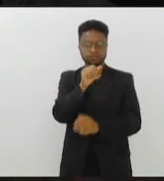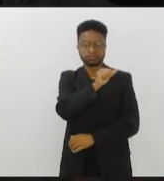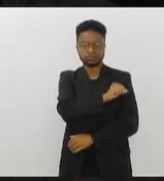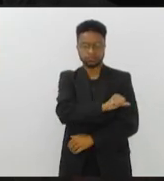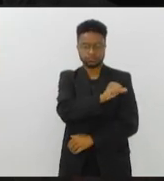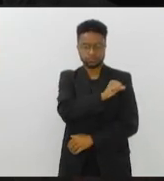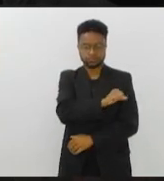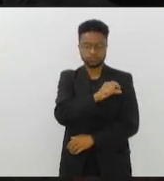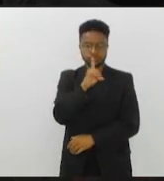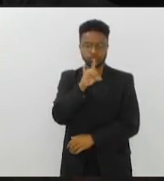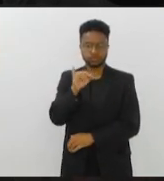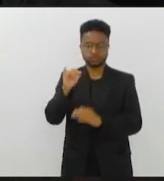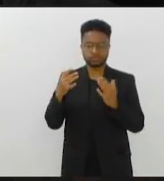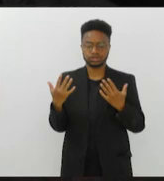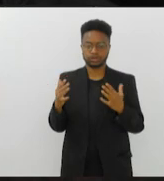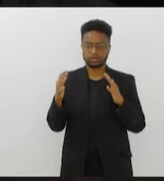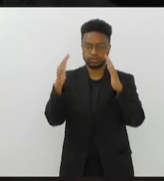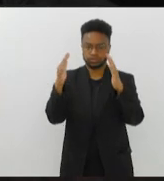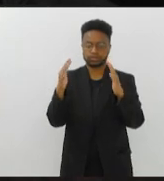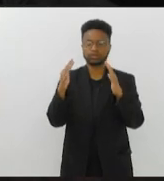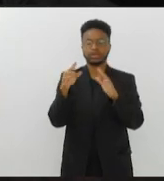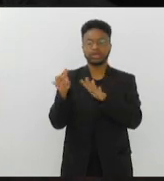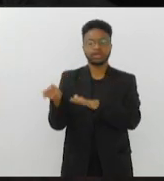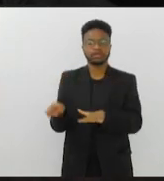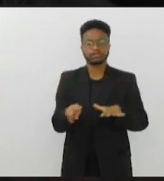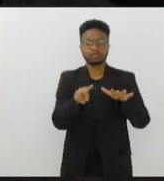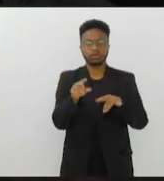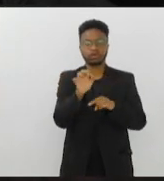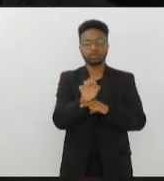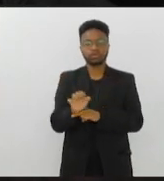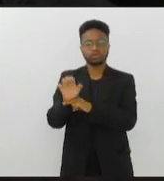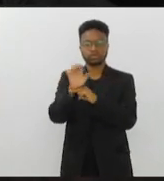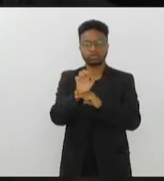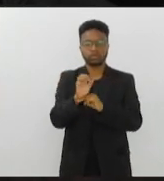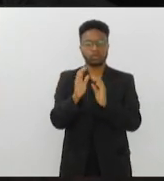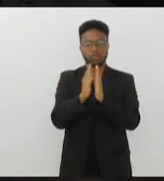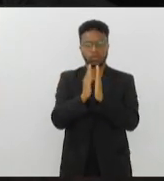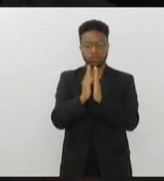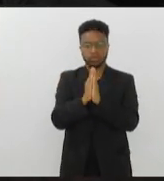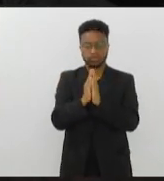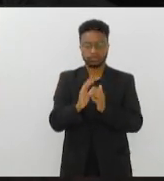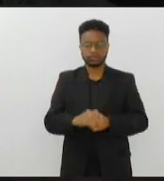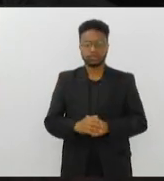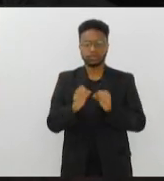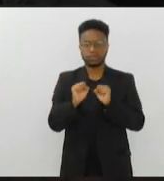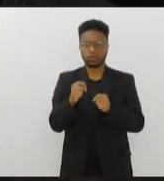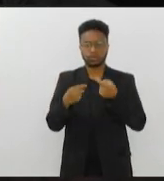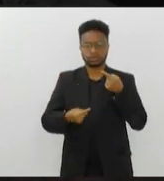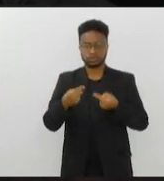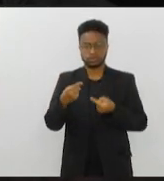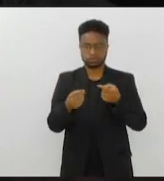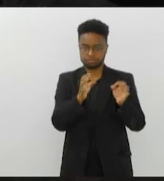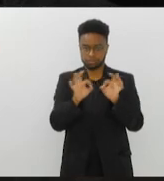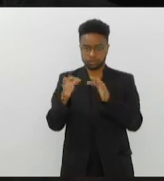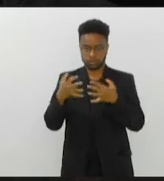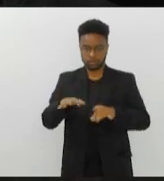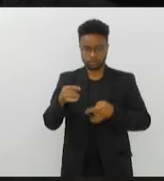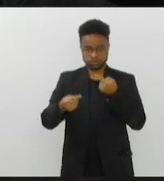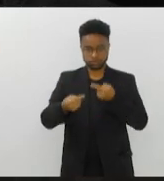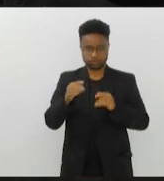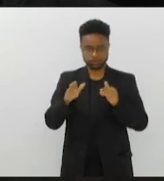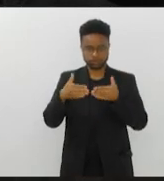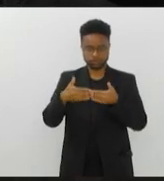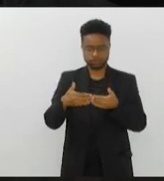datas comemorativas a Semana Estadual da Oração. Em discussão, não havendo quem queira discutir,